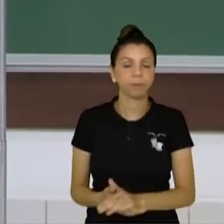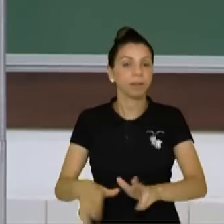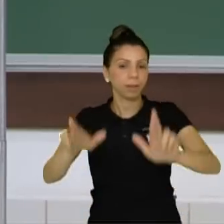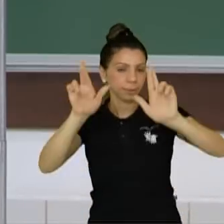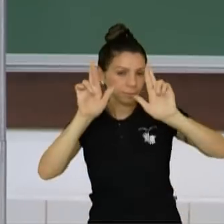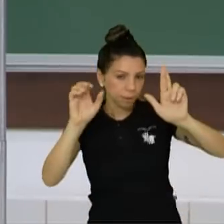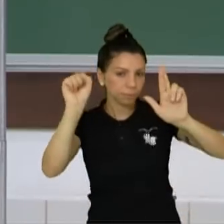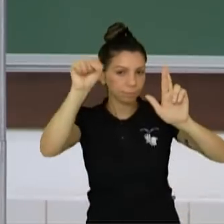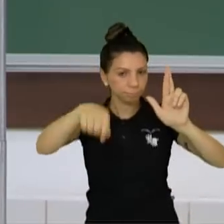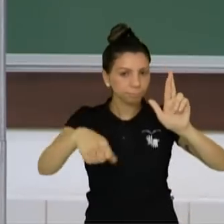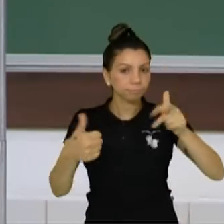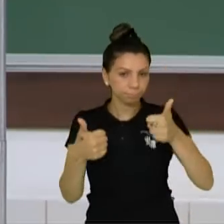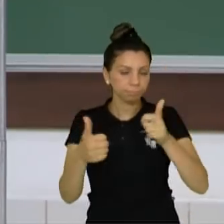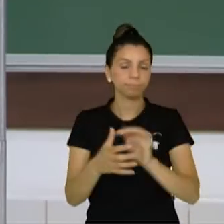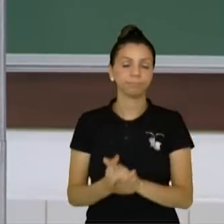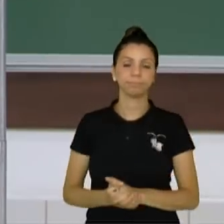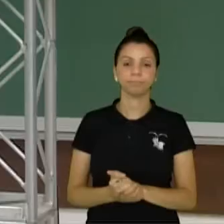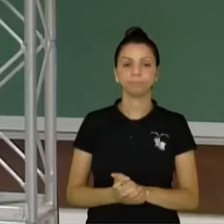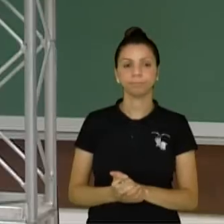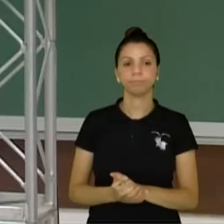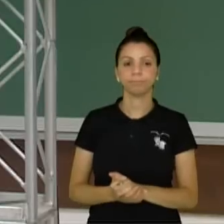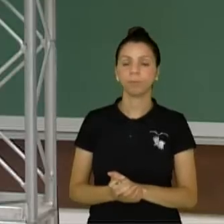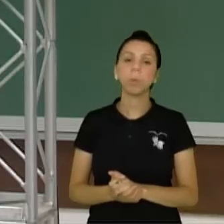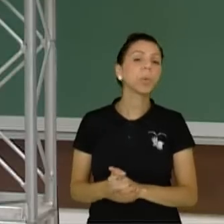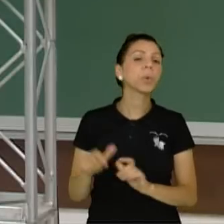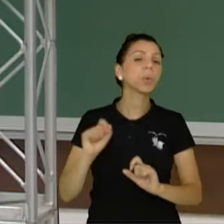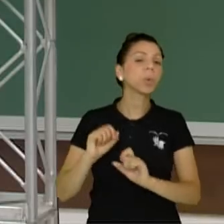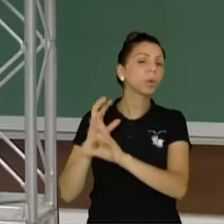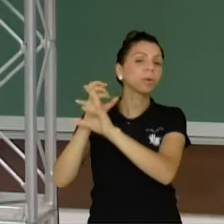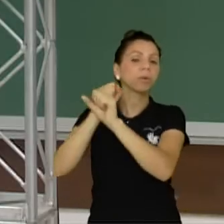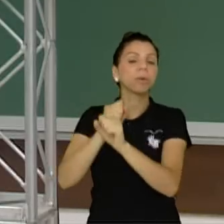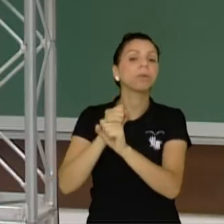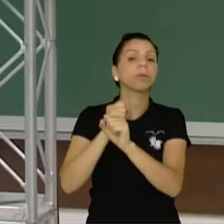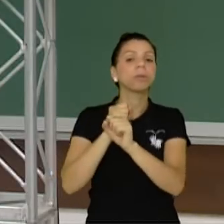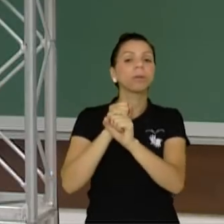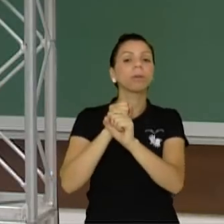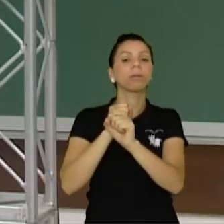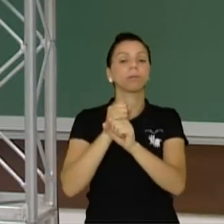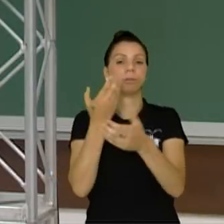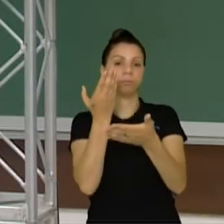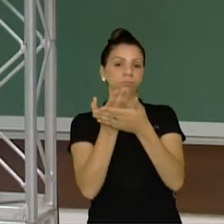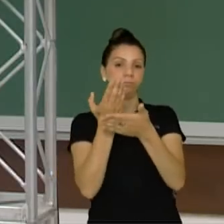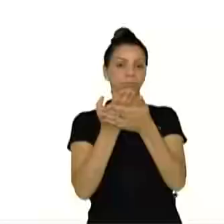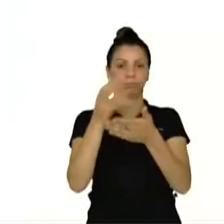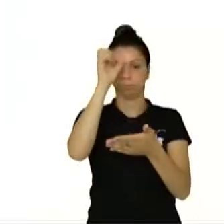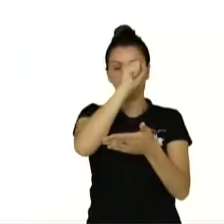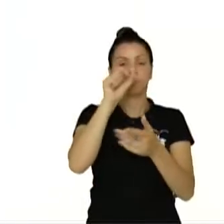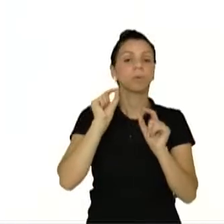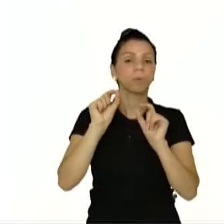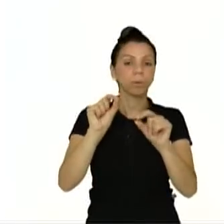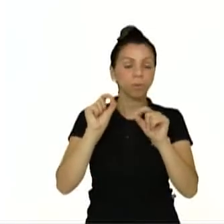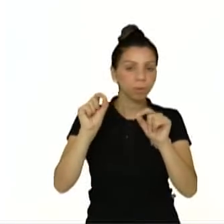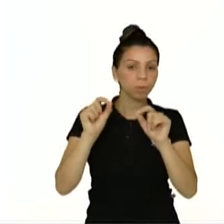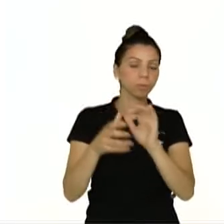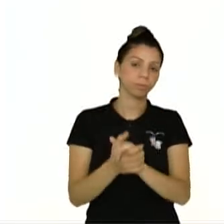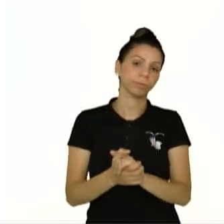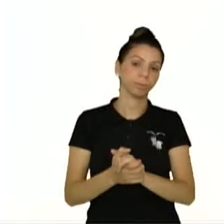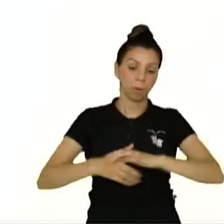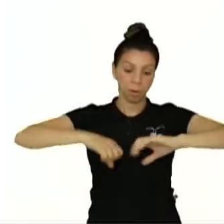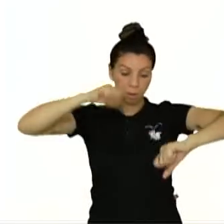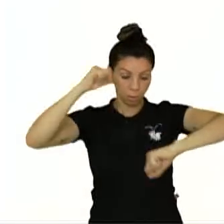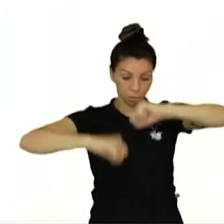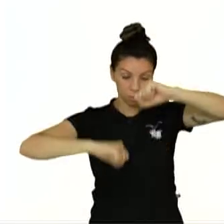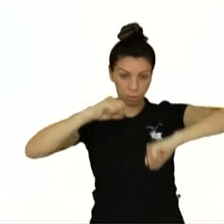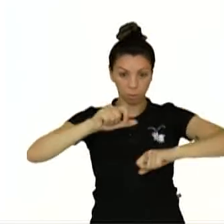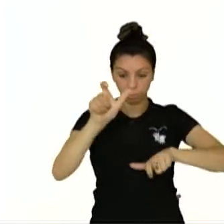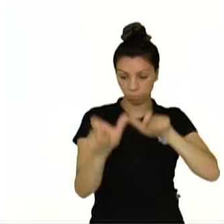tenha acertado. O que nós aprendemos na aula hoje? Então, hoje nós falamos sobre grandes